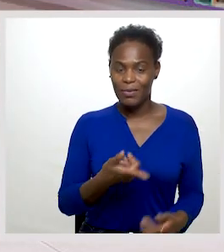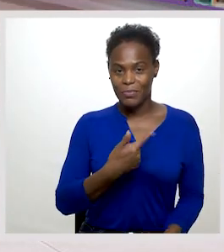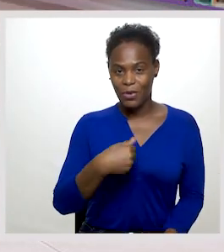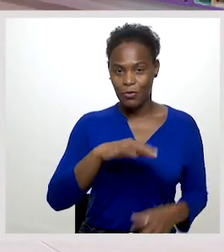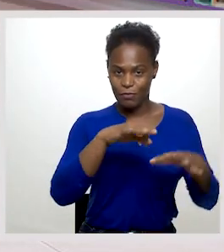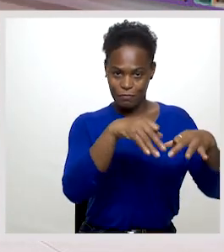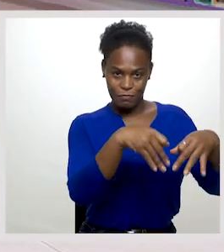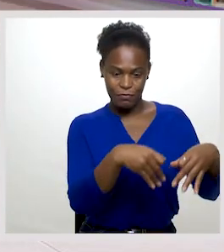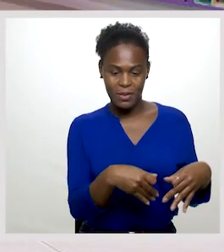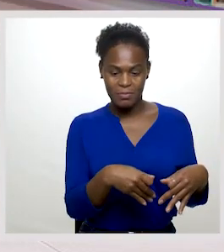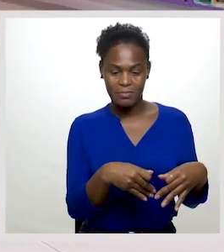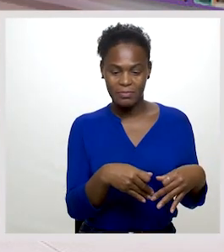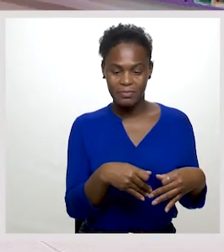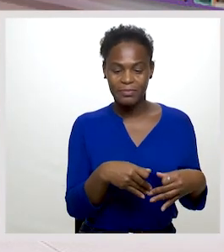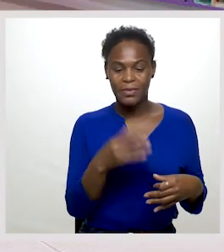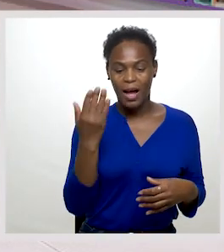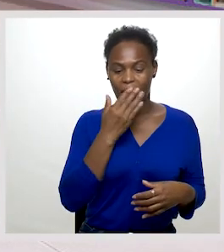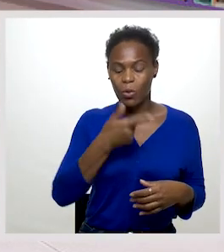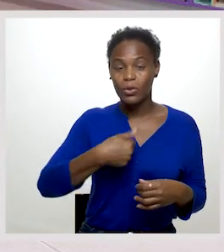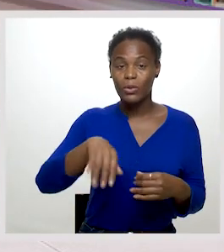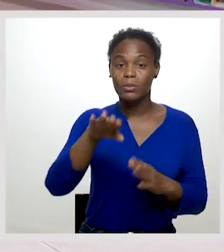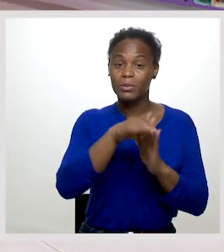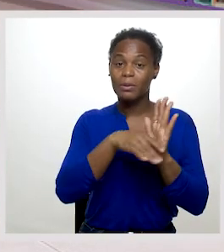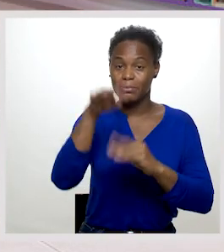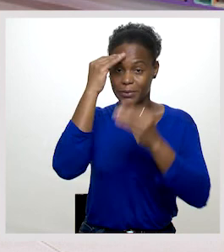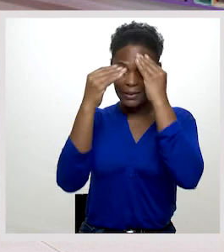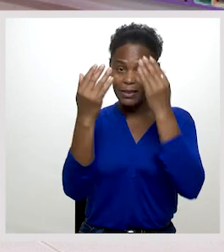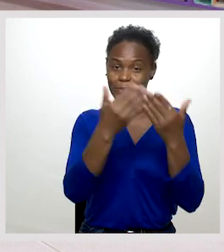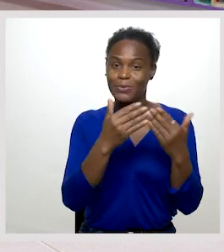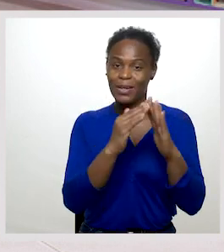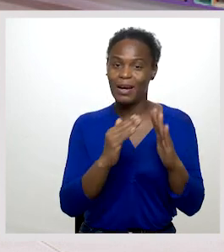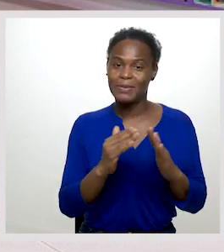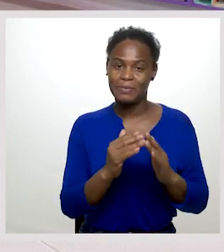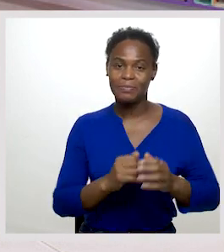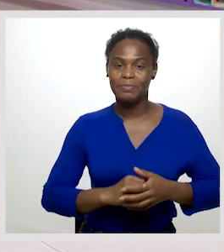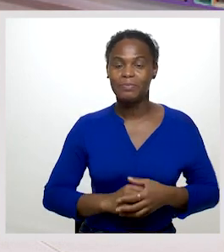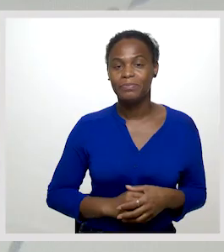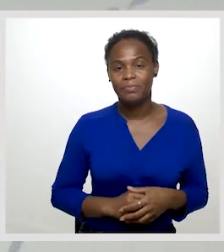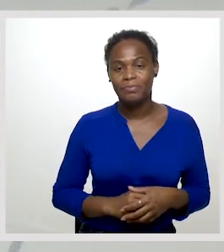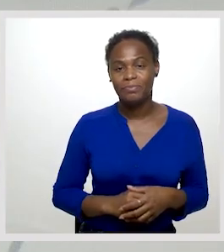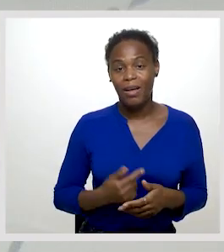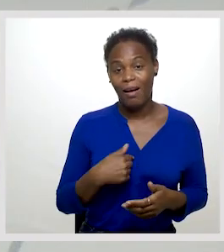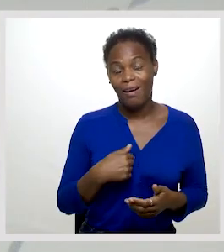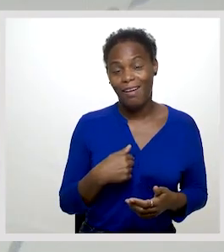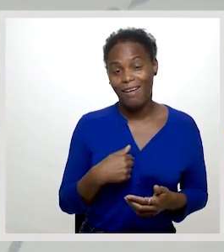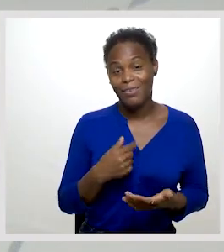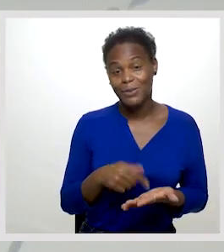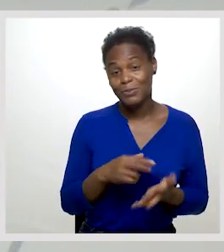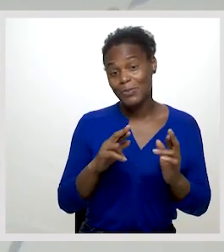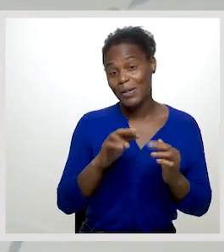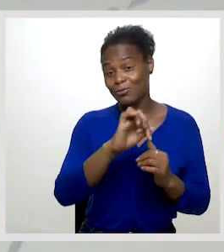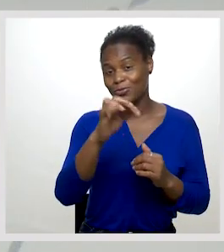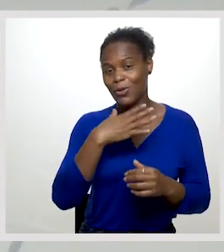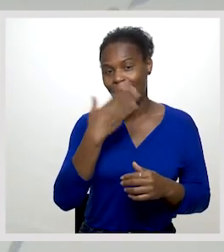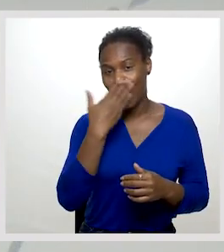Chegamos ao fim da nossa aula, do programa Aprender a Estudar em Casa. Espero que gostaram